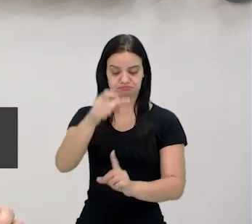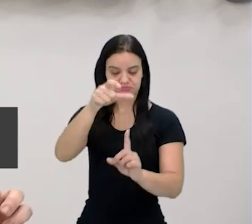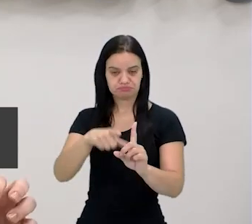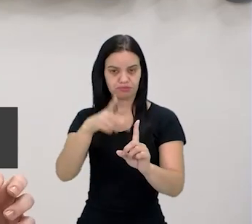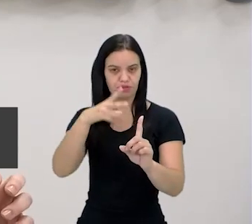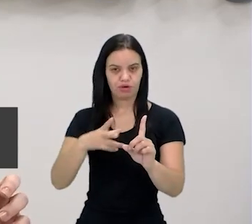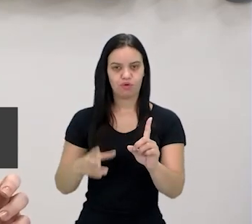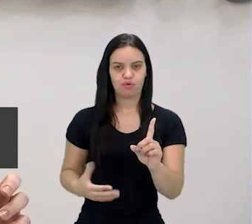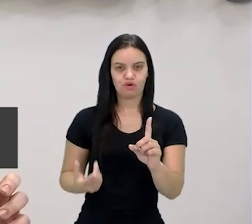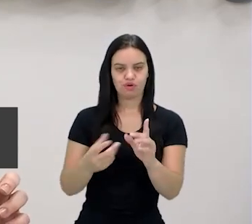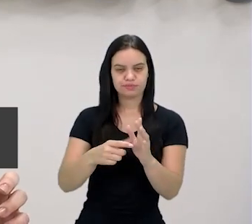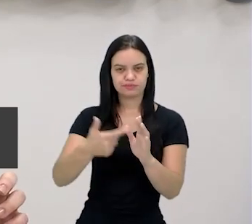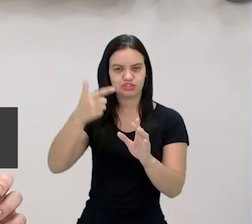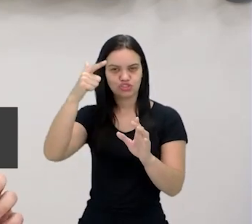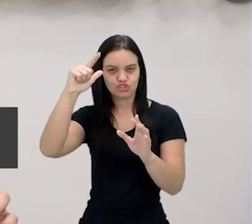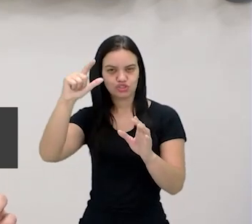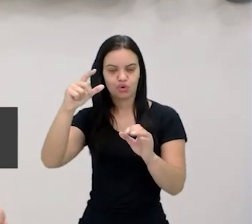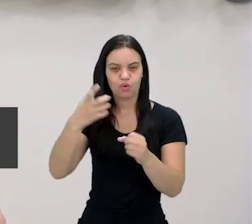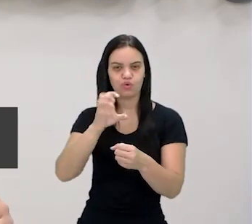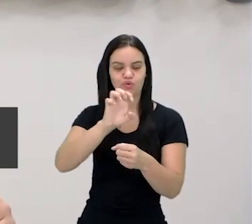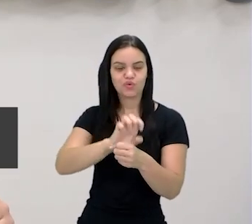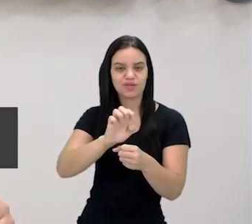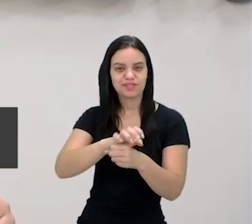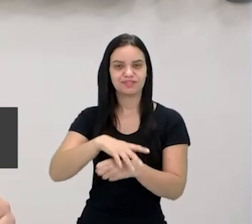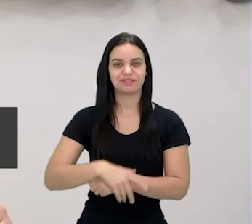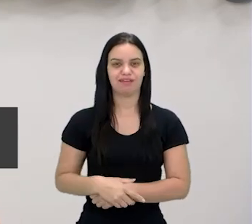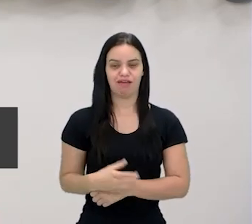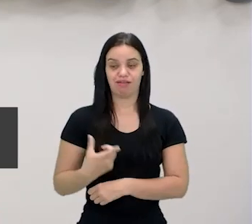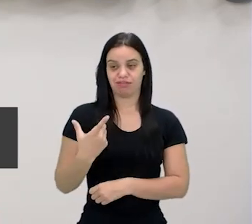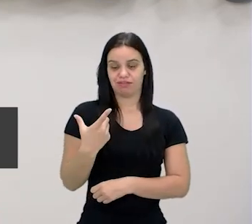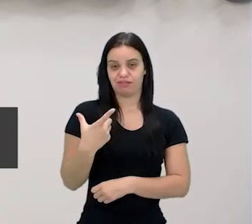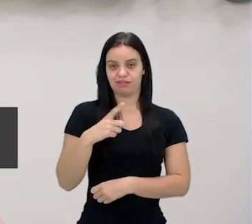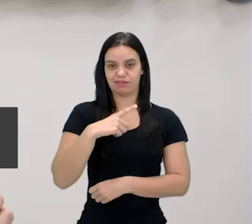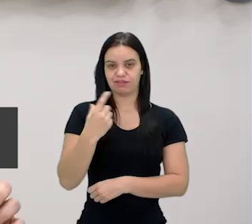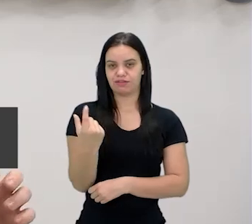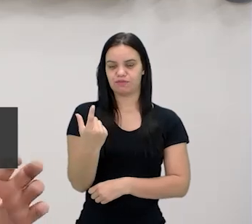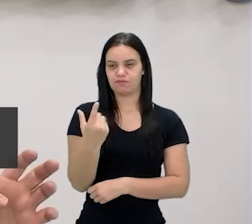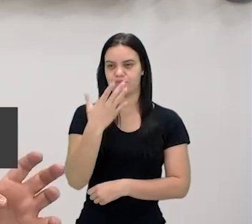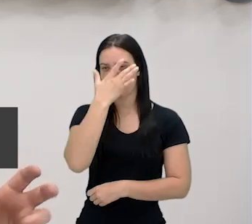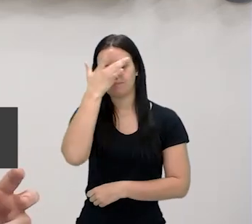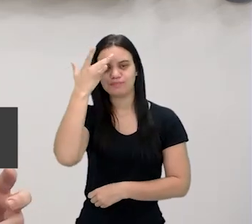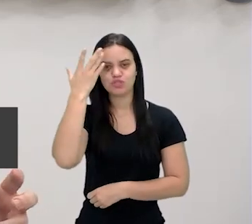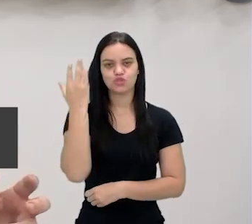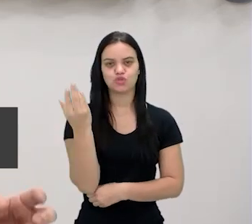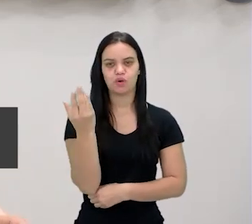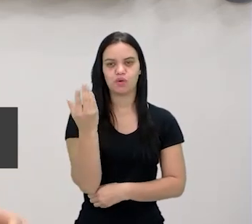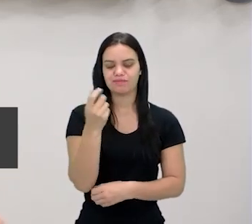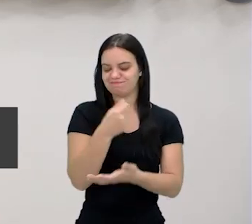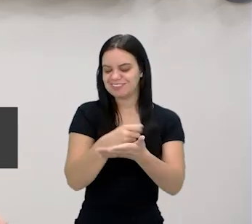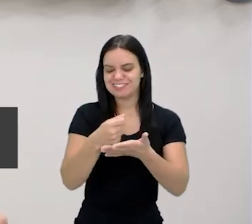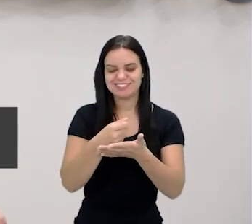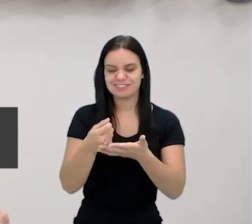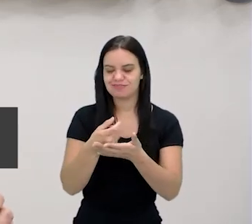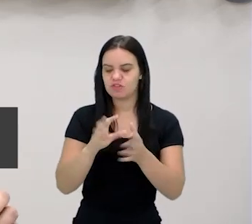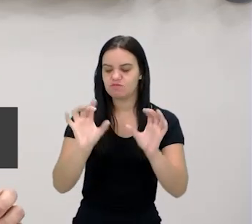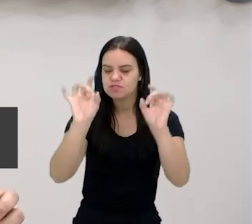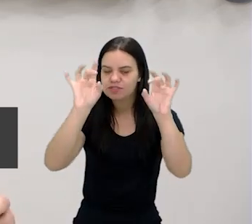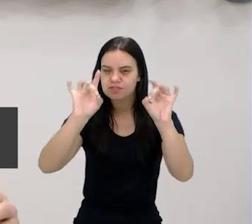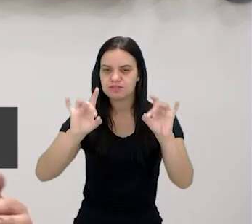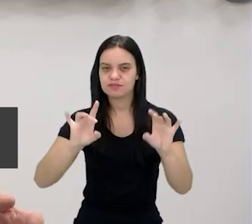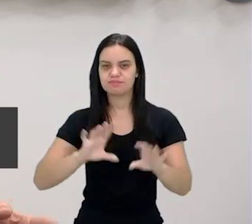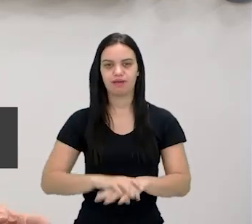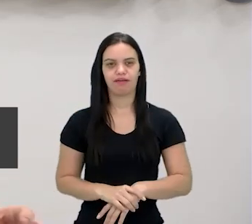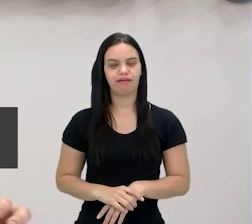que nasceu lá em 1829, no interior de uma cidadezinha do Ceará, foi um grande escritor, foi filósofo,